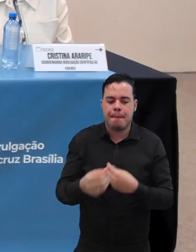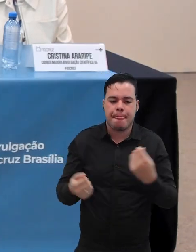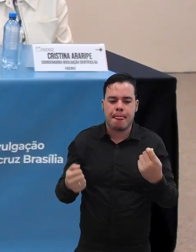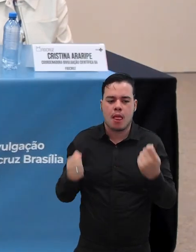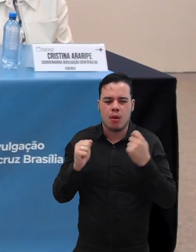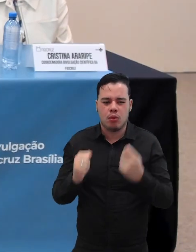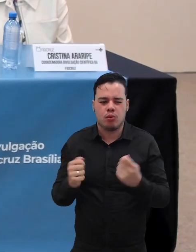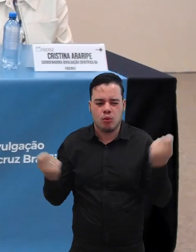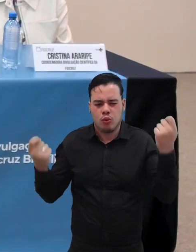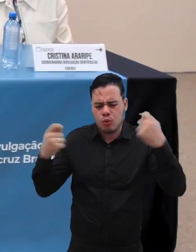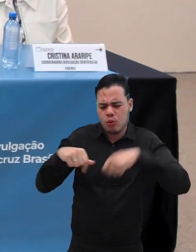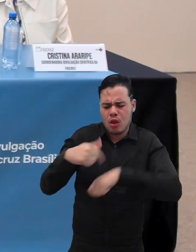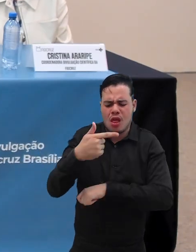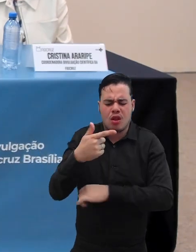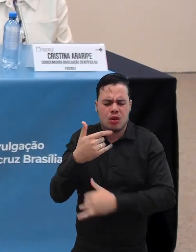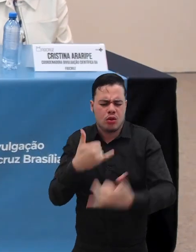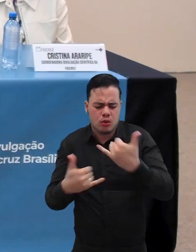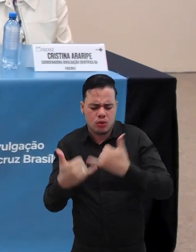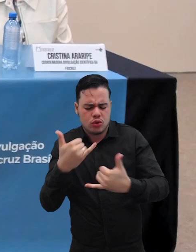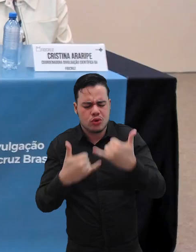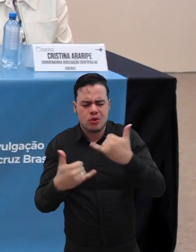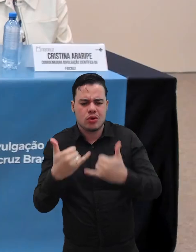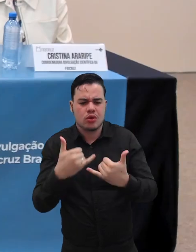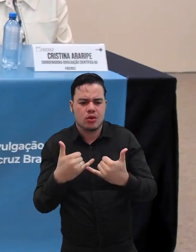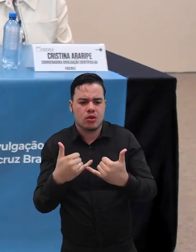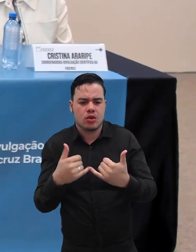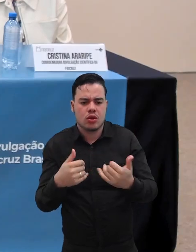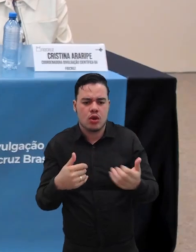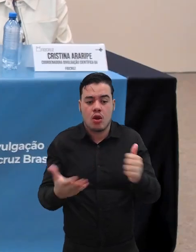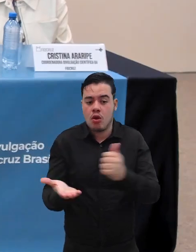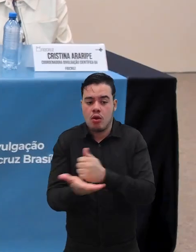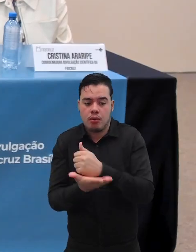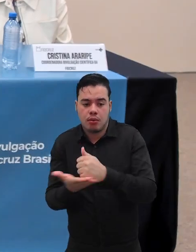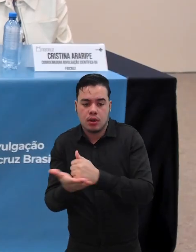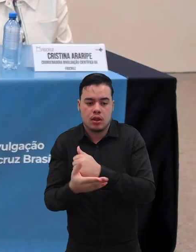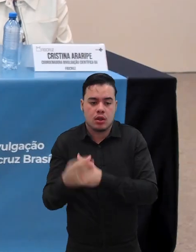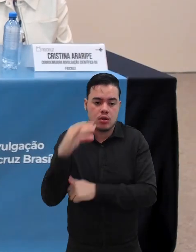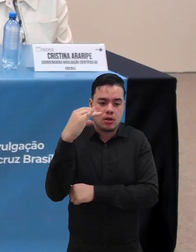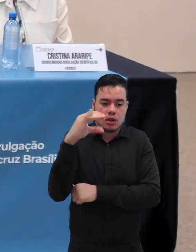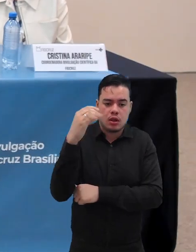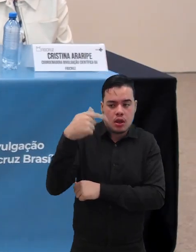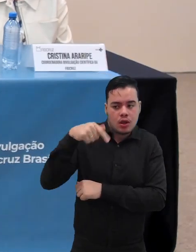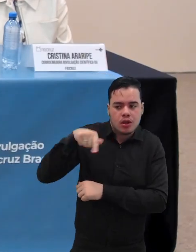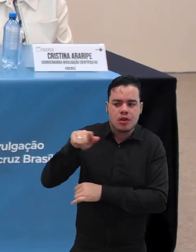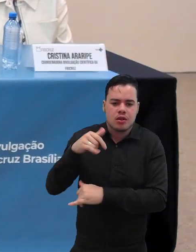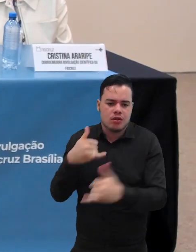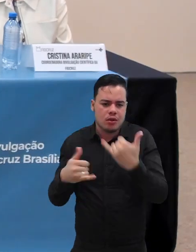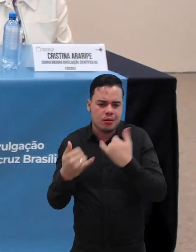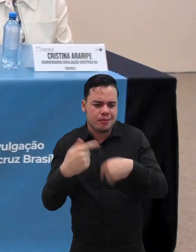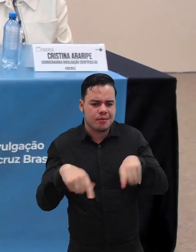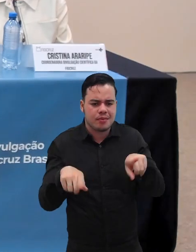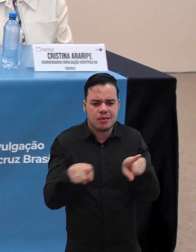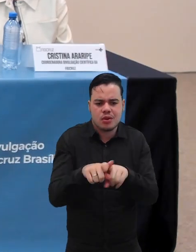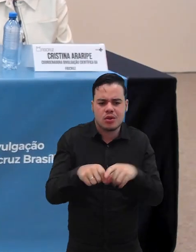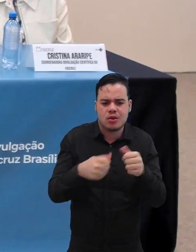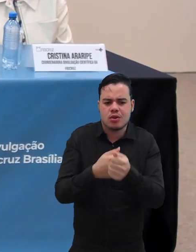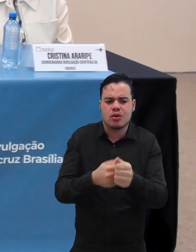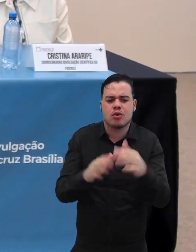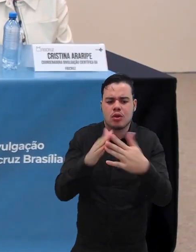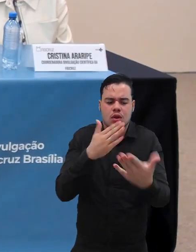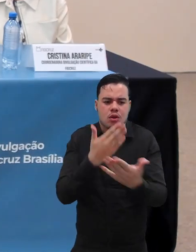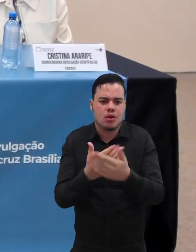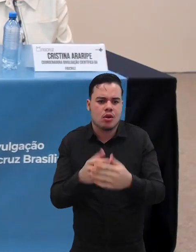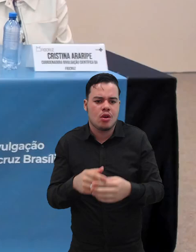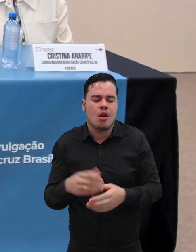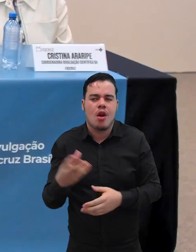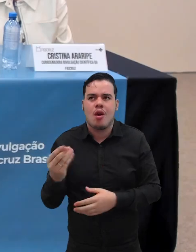Eles construíram dois jogos baseados na ciência e a gente foi jogar, né, junto com a escola. E aquilo